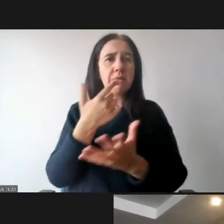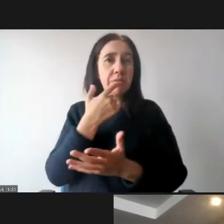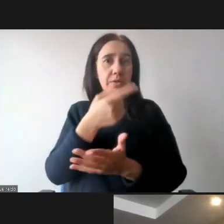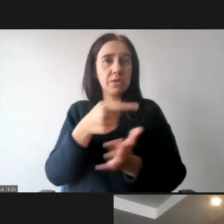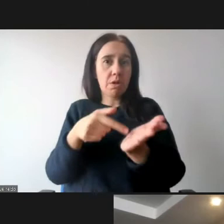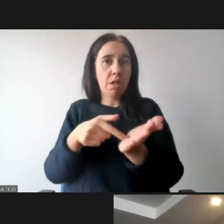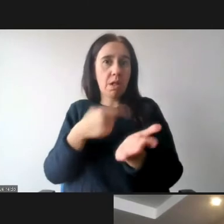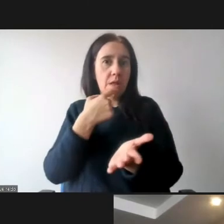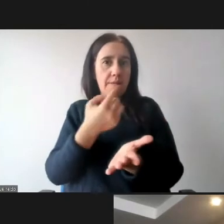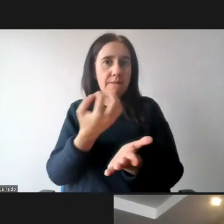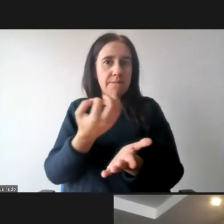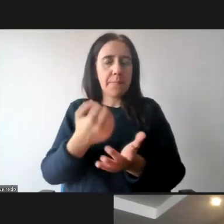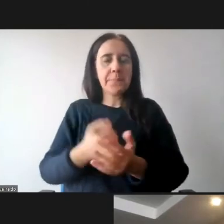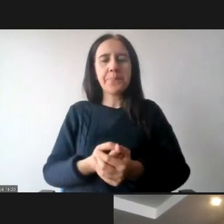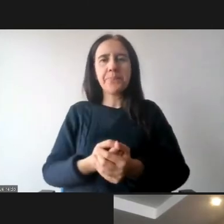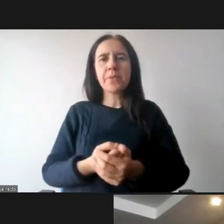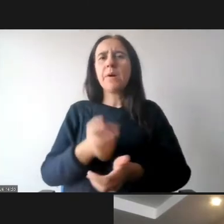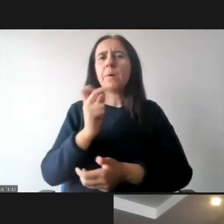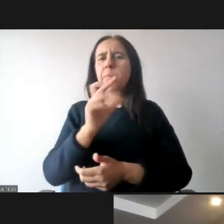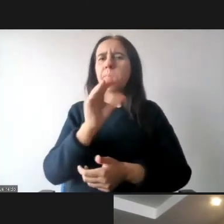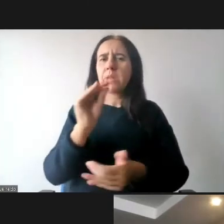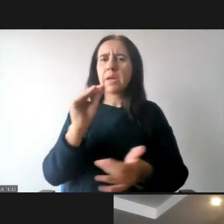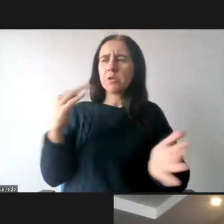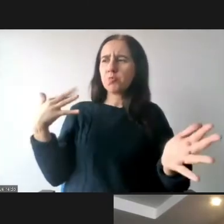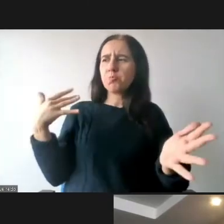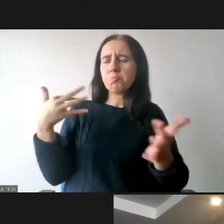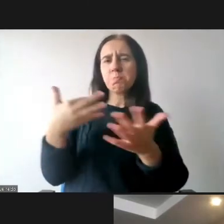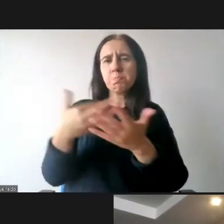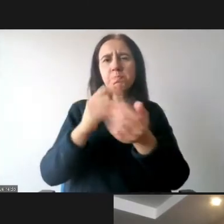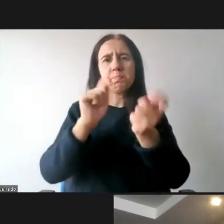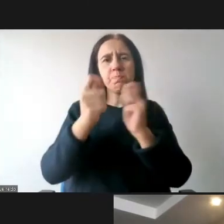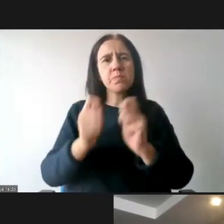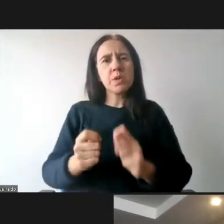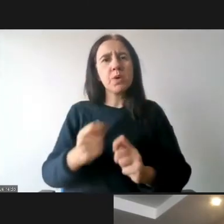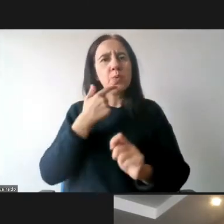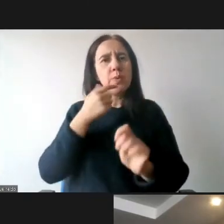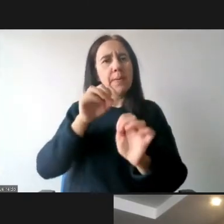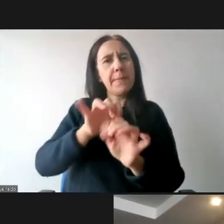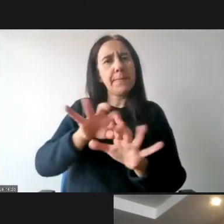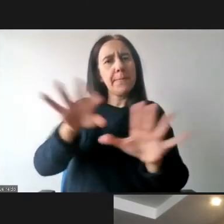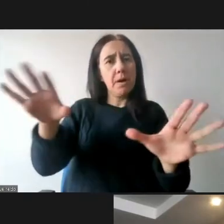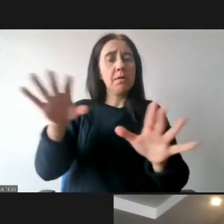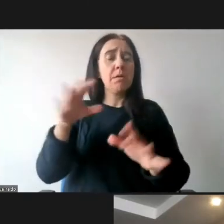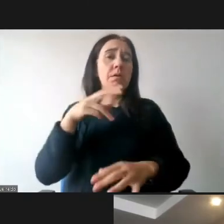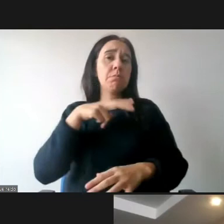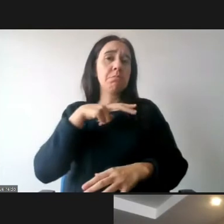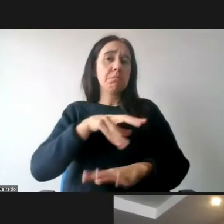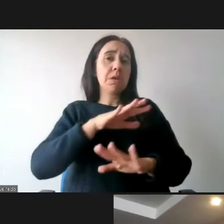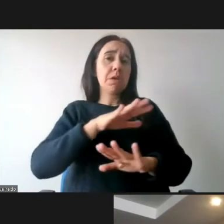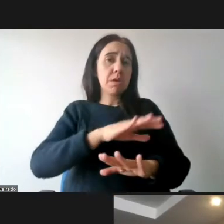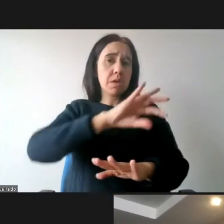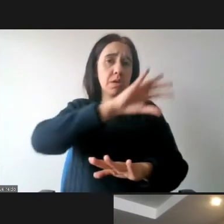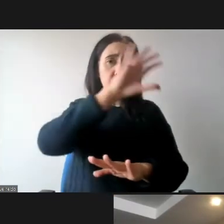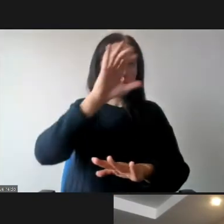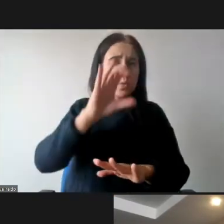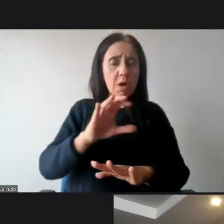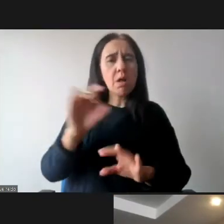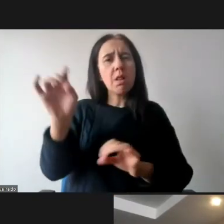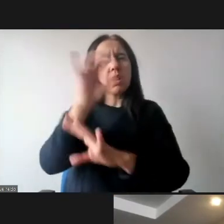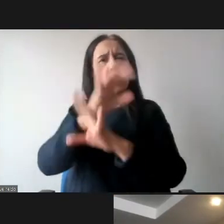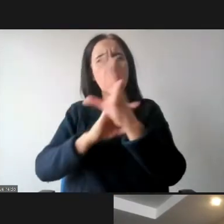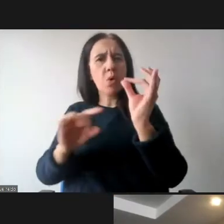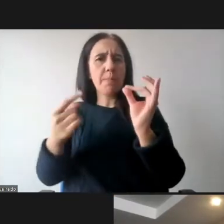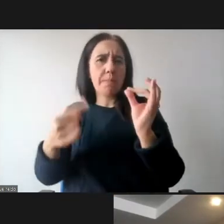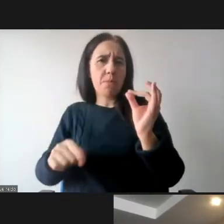nas últimas décadas, seja nos ordenamentos jurídicos nacionais, na Europa e não só, seja também